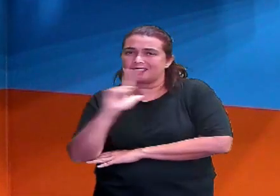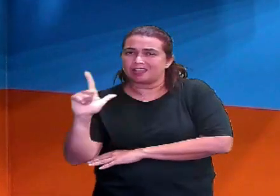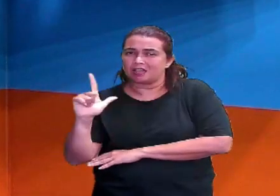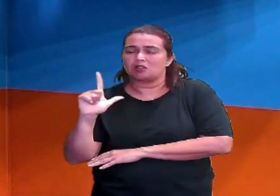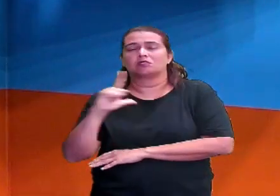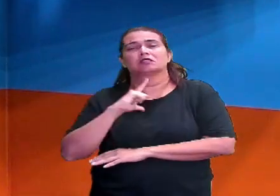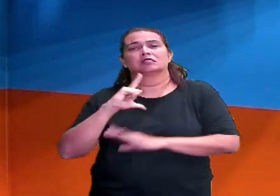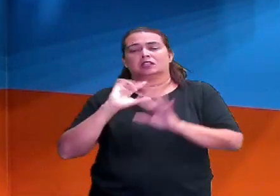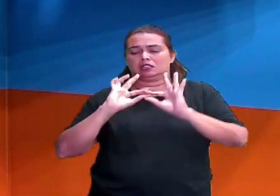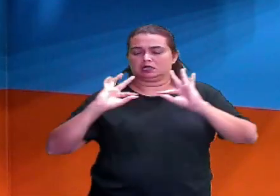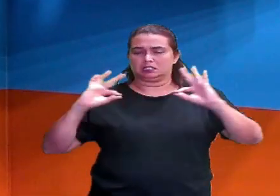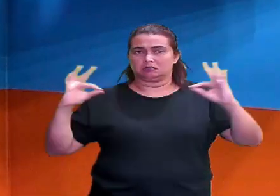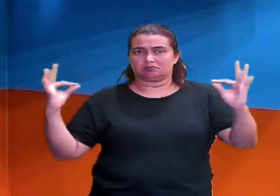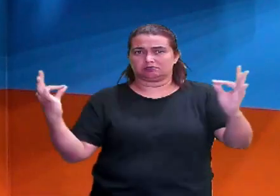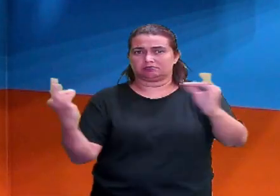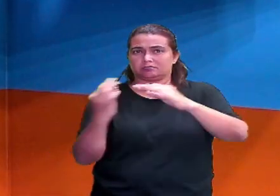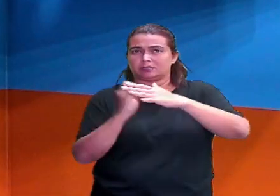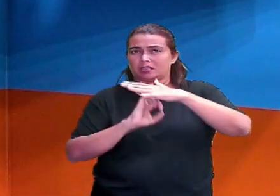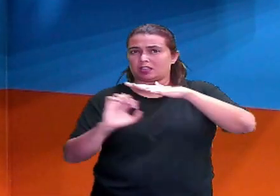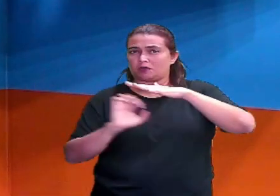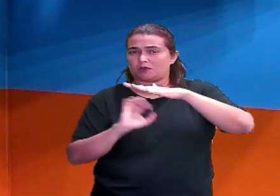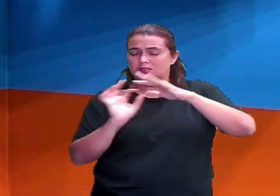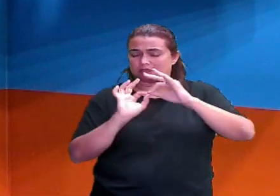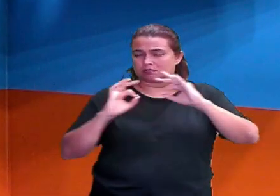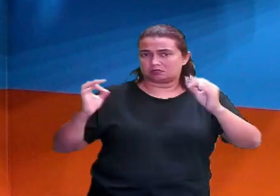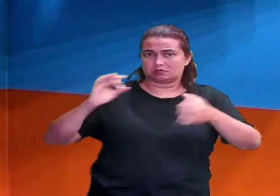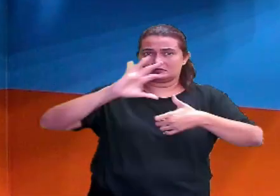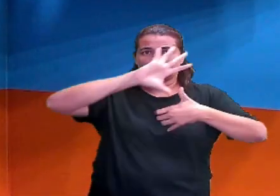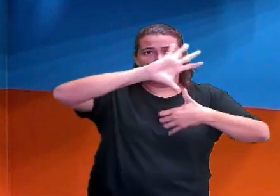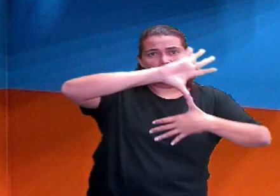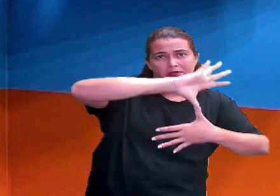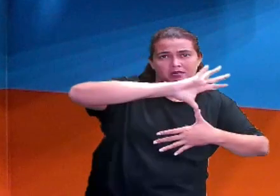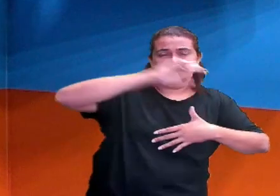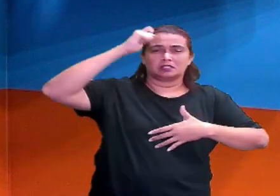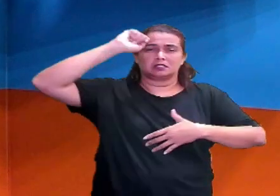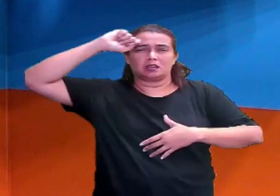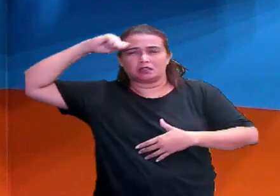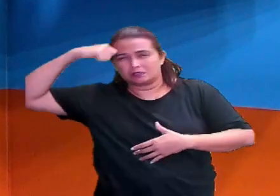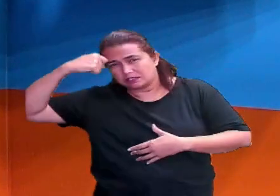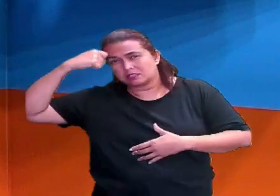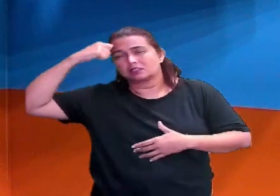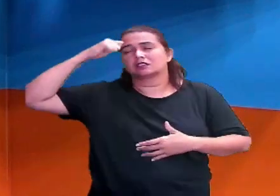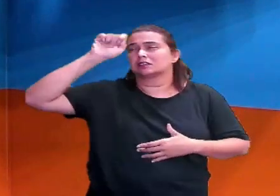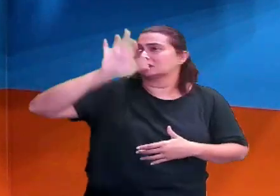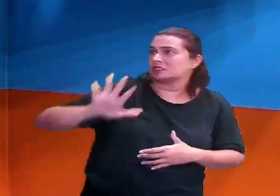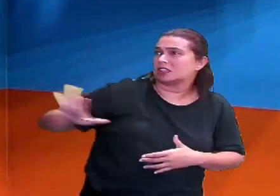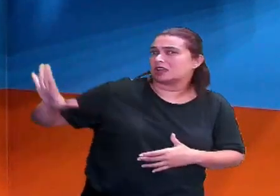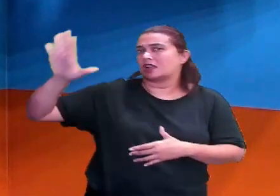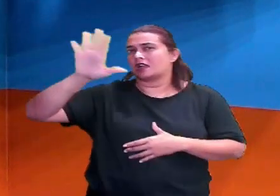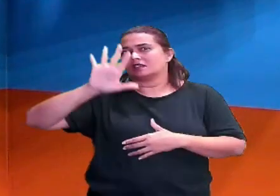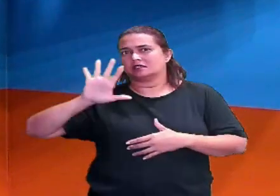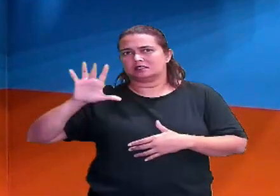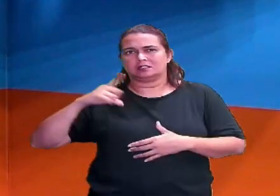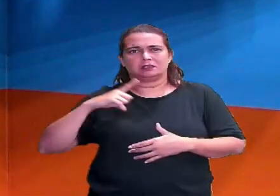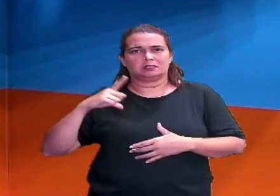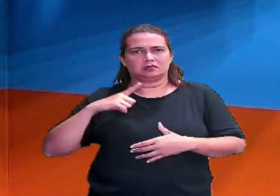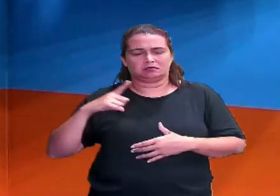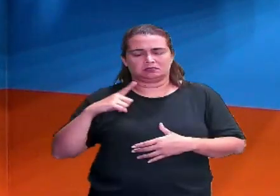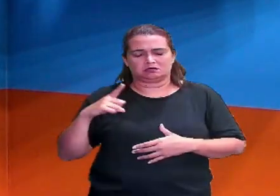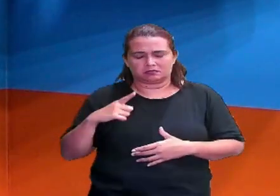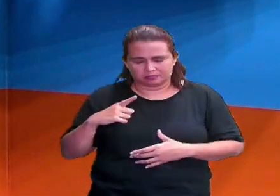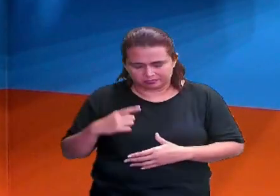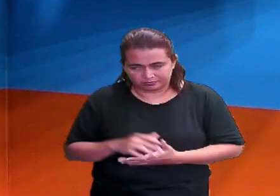do Equador, no continente americano, no continente africano e no continente asiático, certo? Então a gente tem